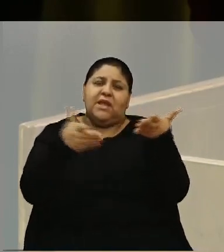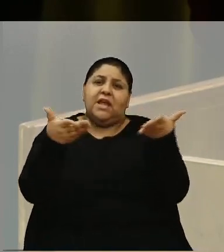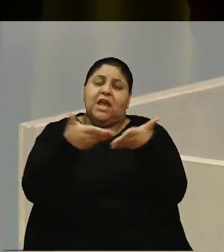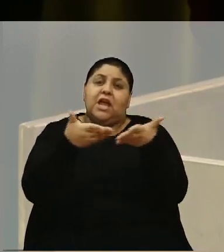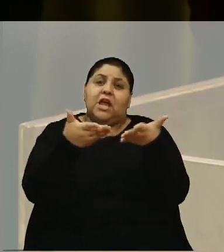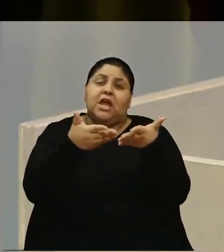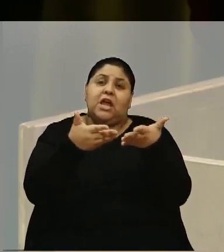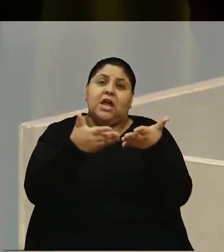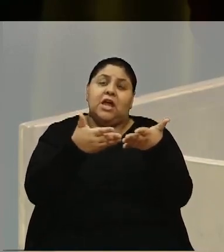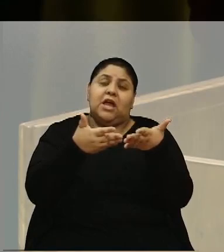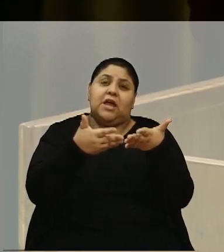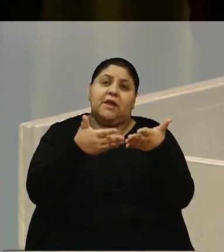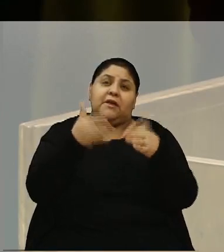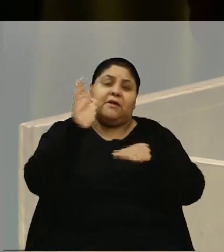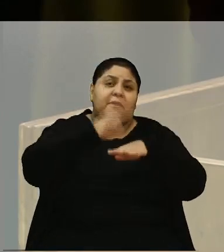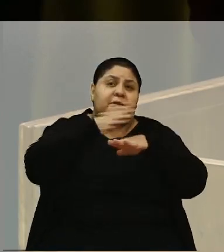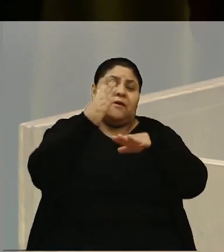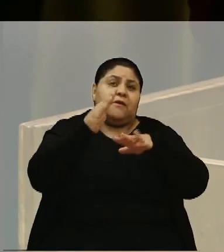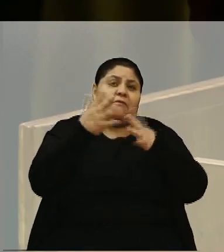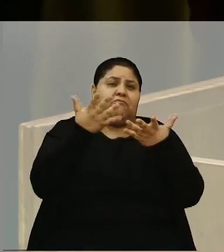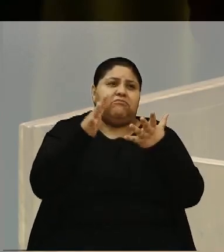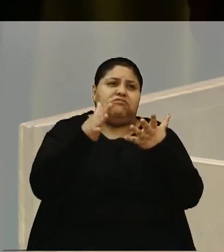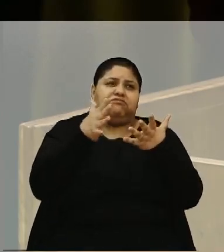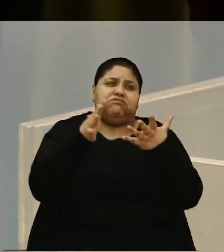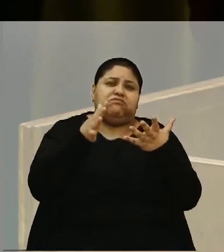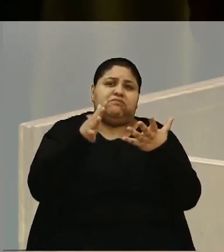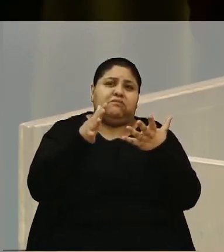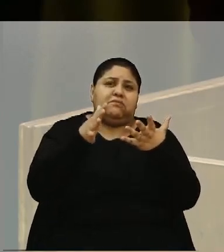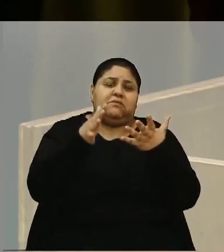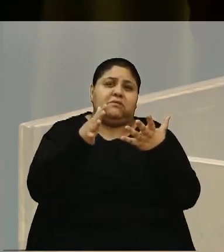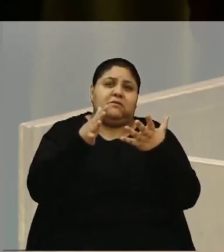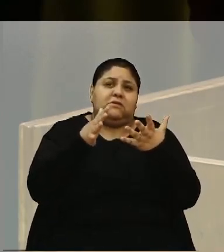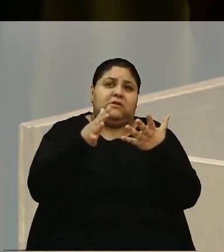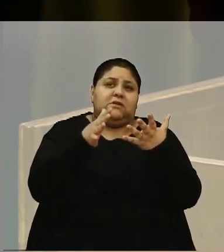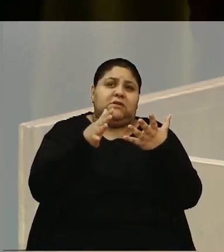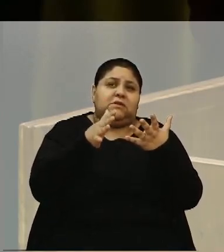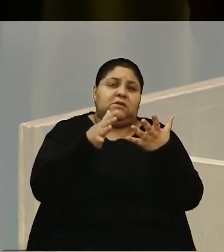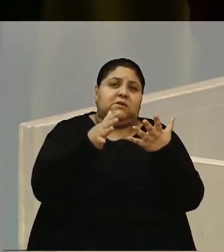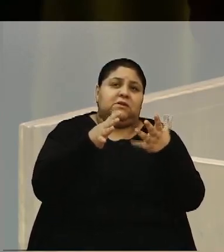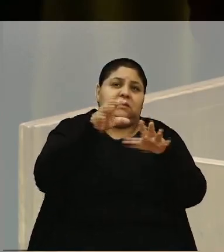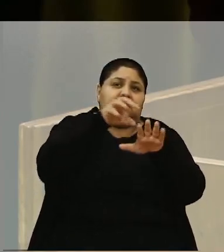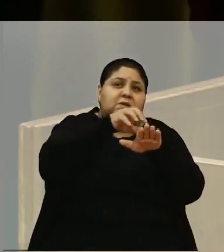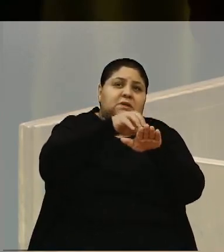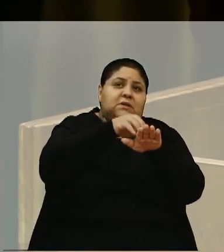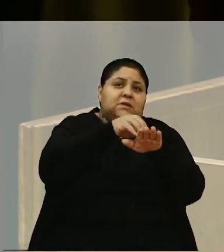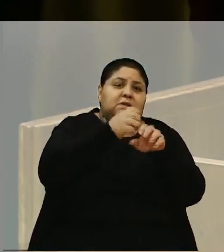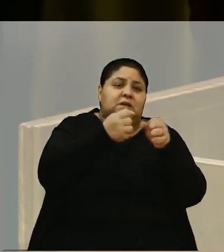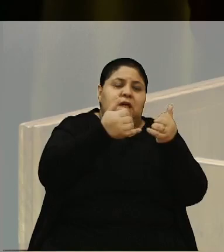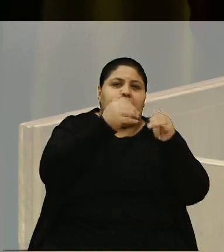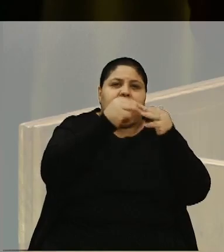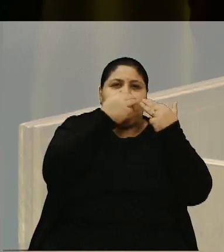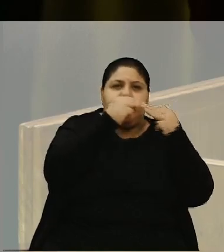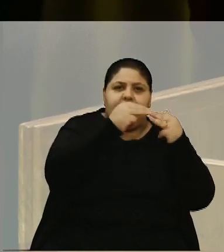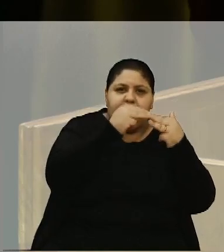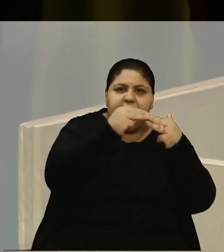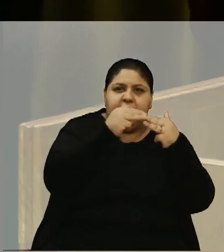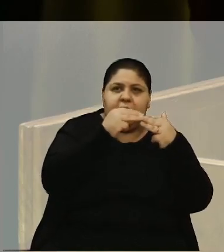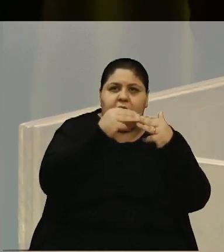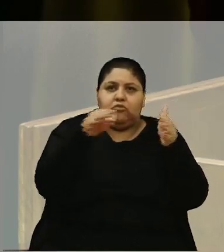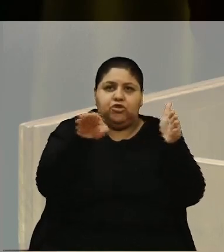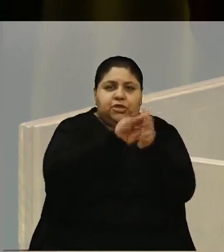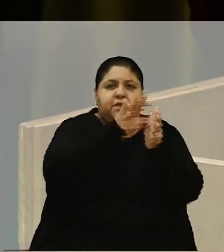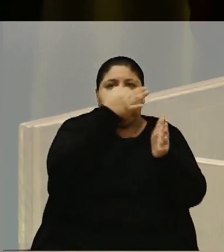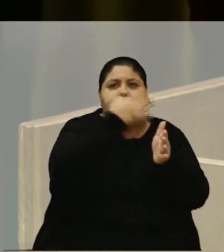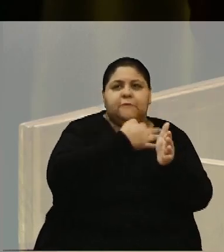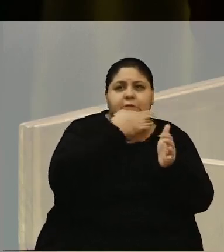nossa, mais ou menos num cálculo meio grosseiro, entre transporte de caminhão descendo a Caxias, os ônibus que a gente manda